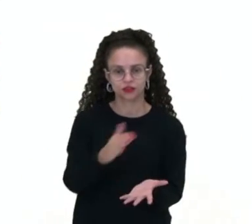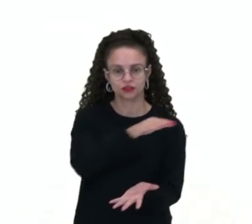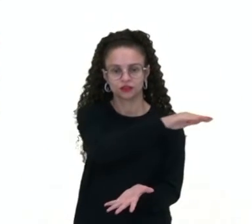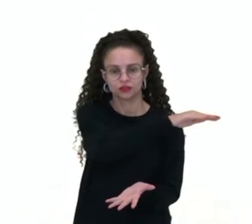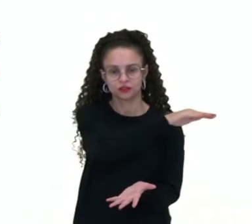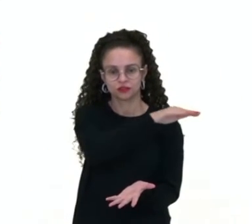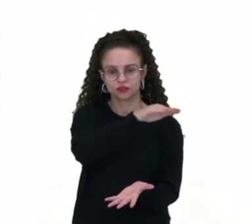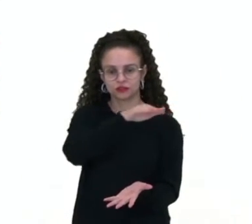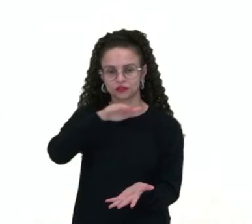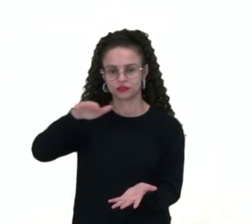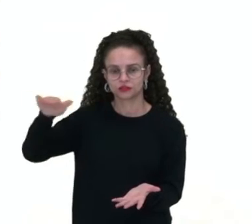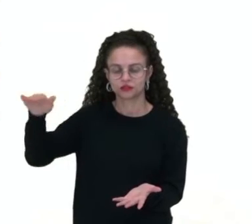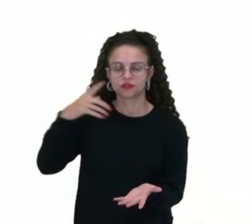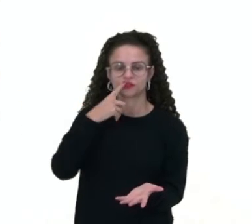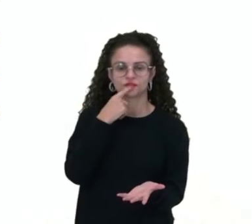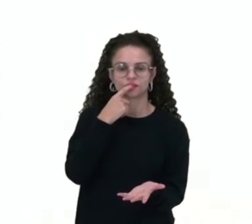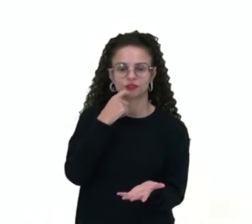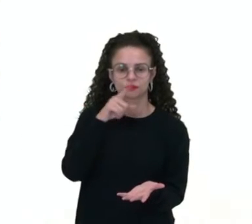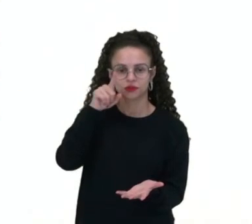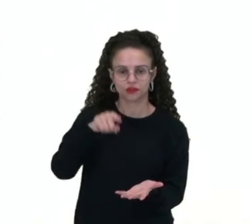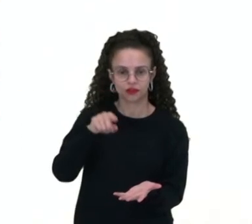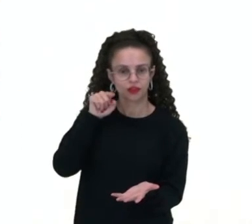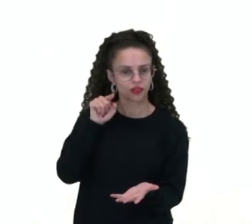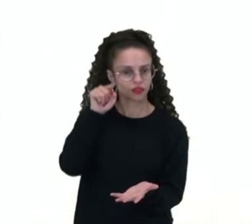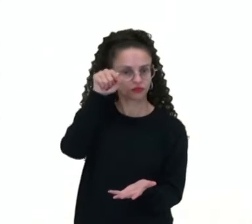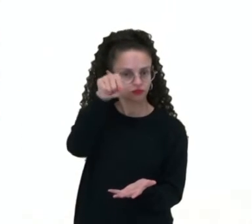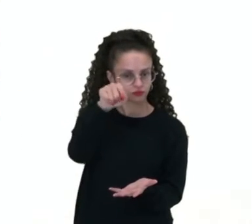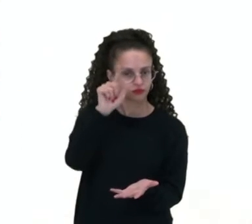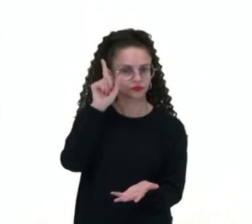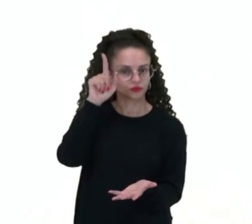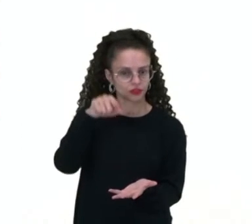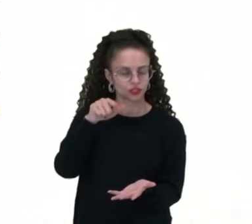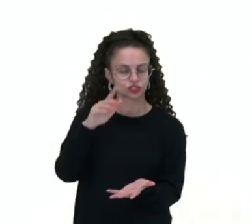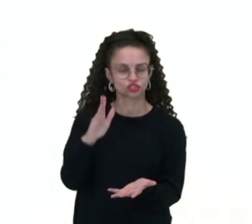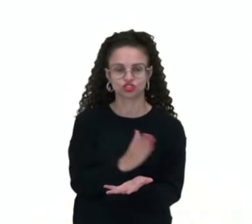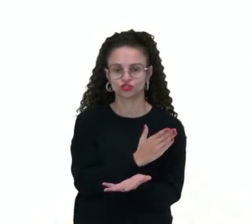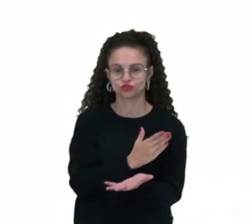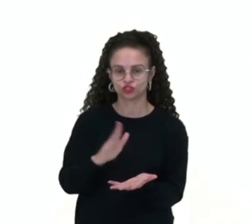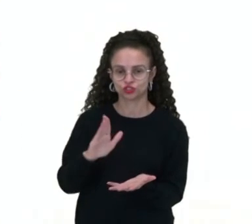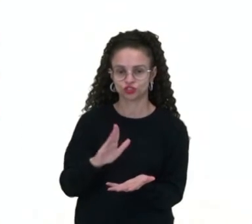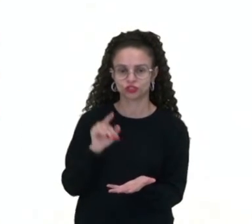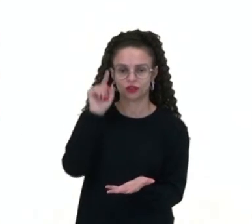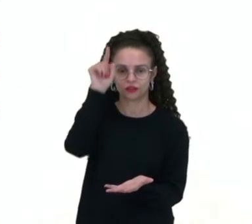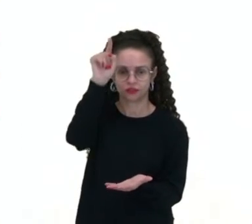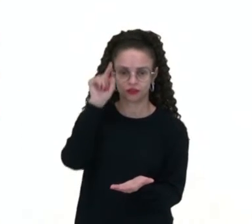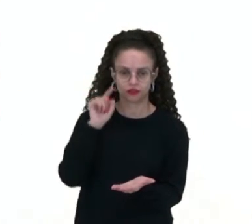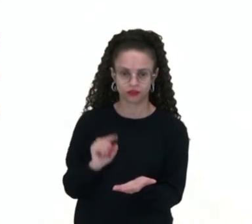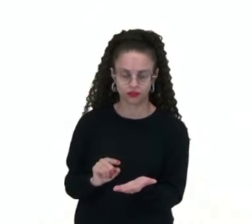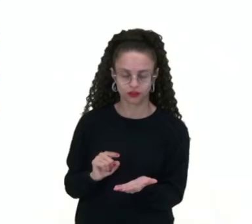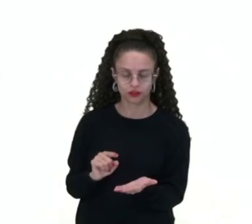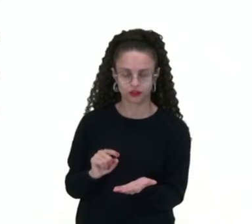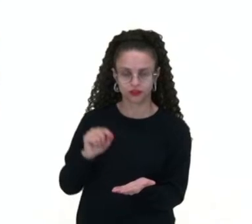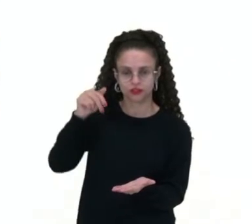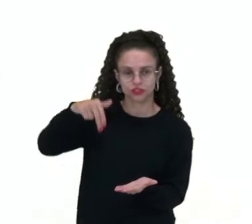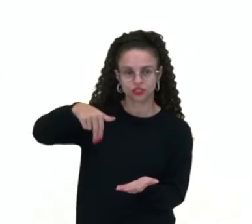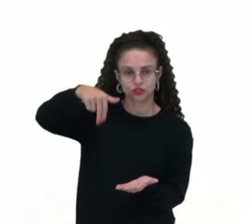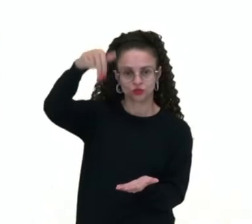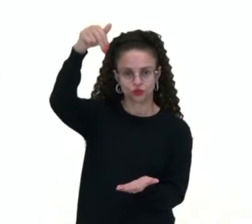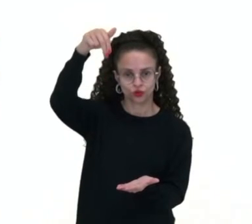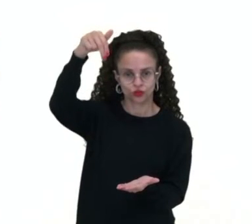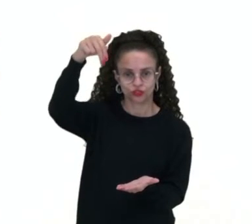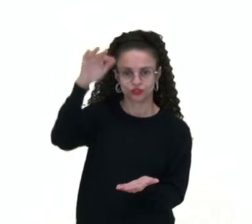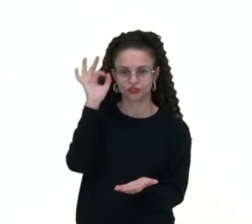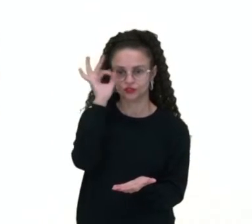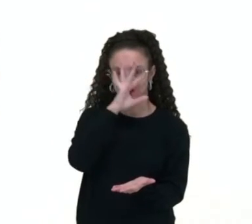essa linha vermelha aqui no meio, é o ponto de referência, que ela vai dividir o mundo em dois hemisférios. A parte em verde é o hemisfério